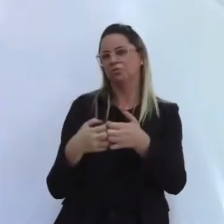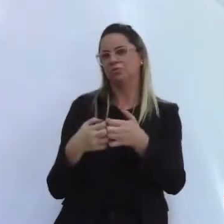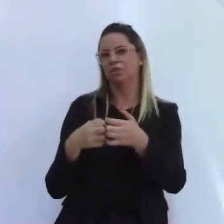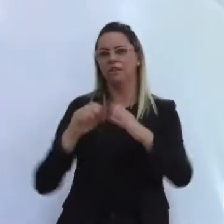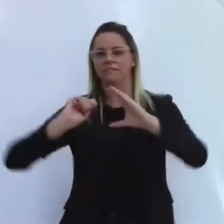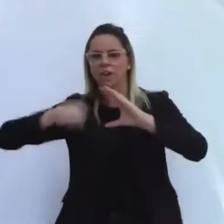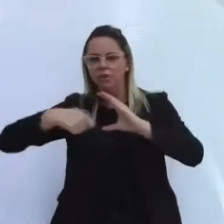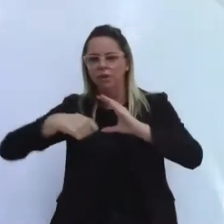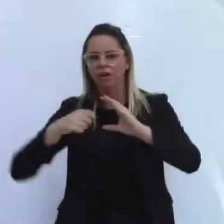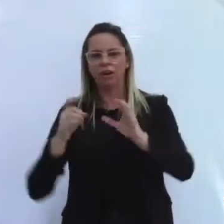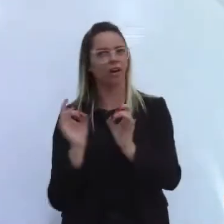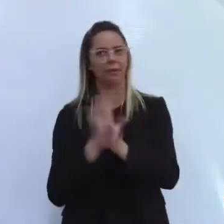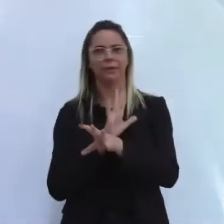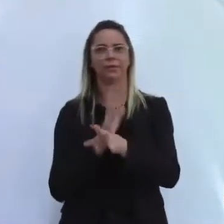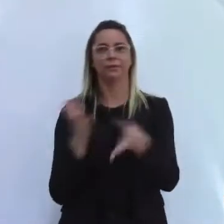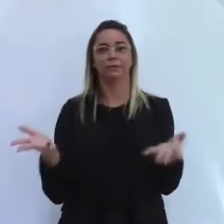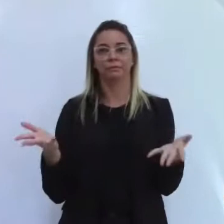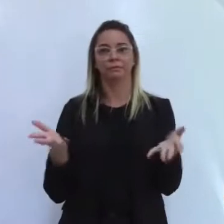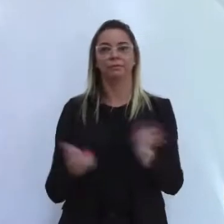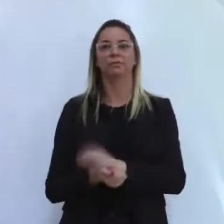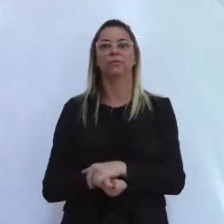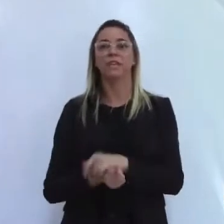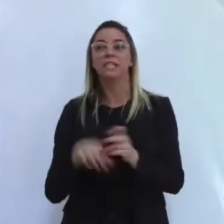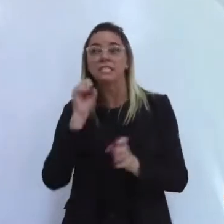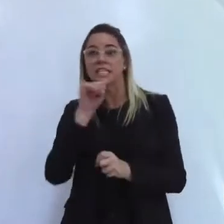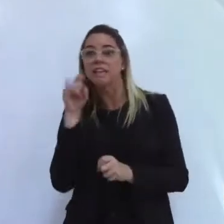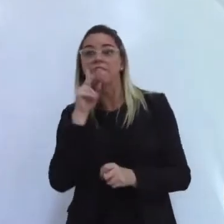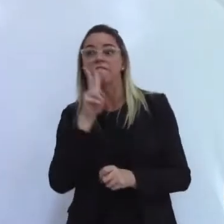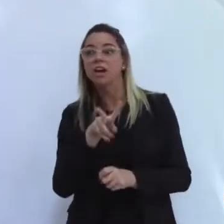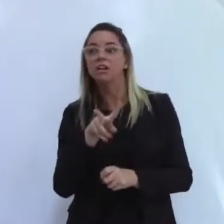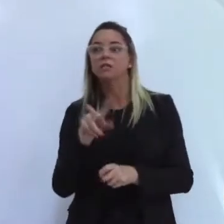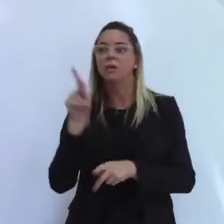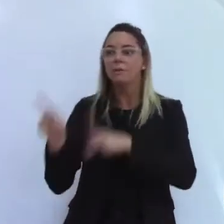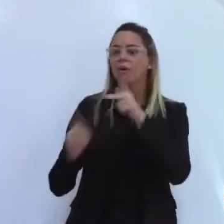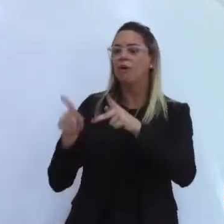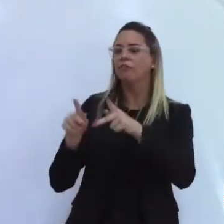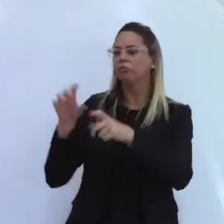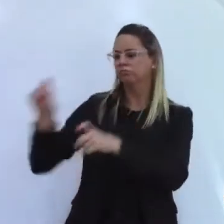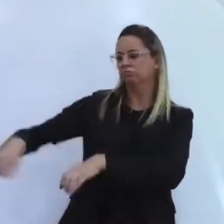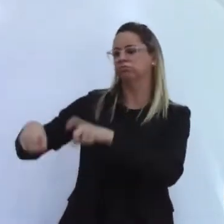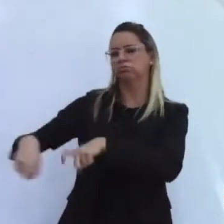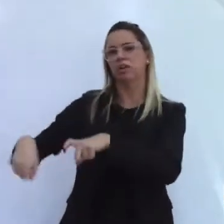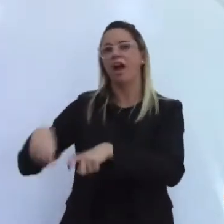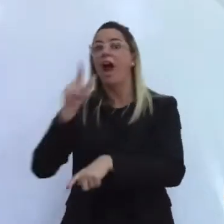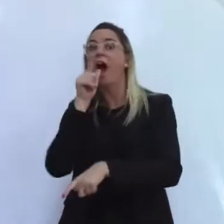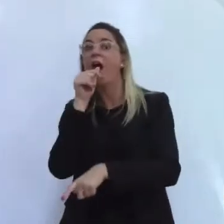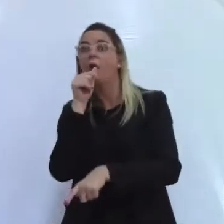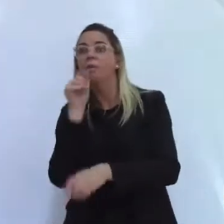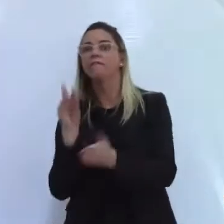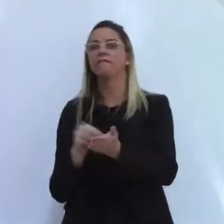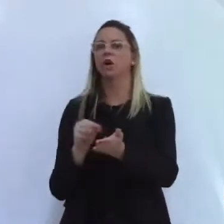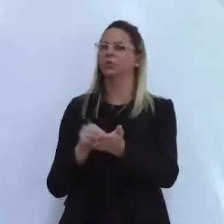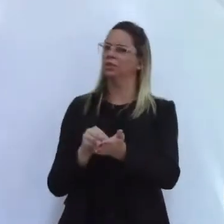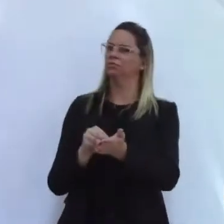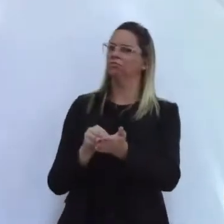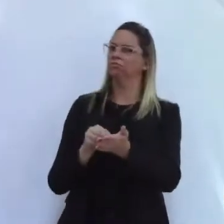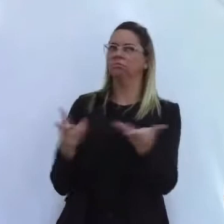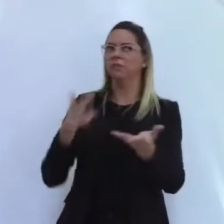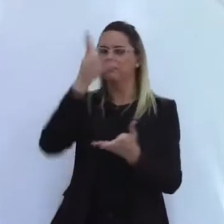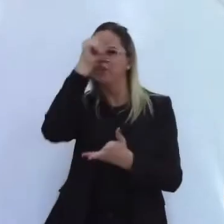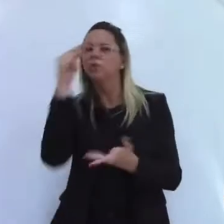Se você vê a população da zona rural que está clamando por água, prefeito.